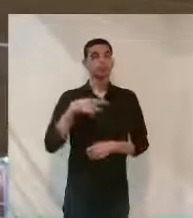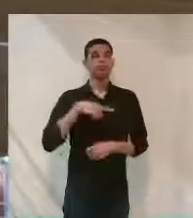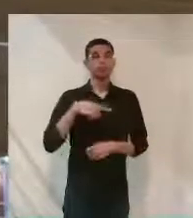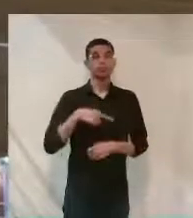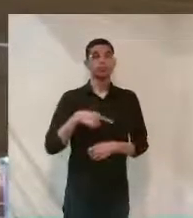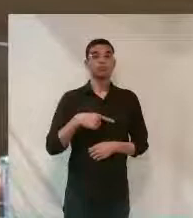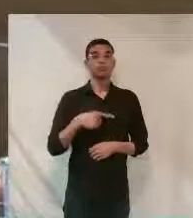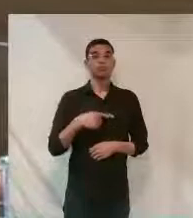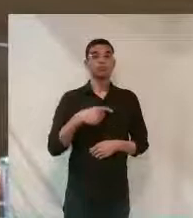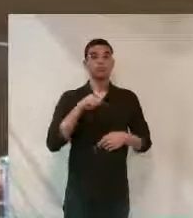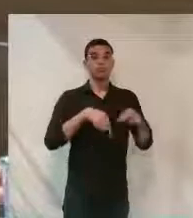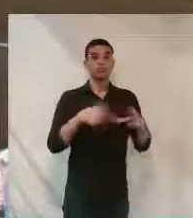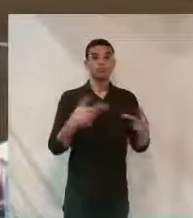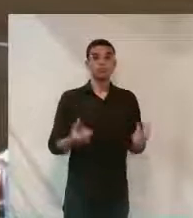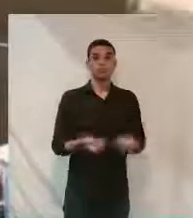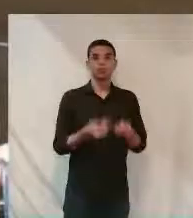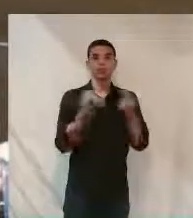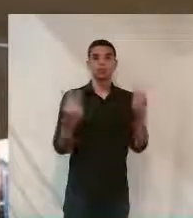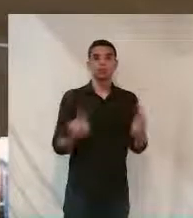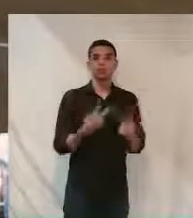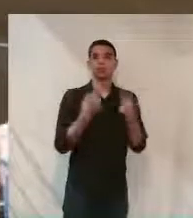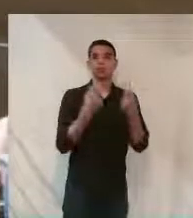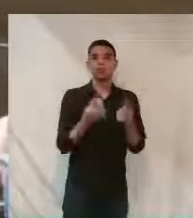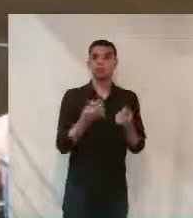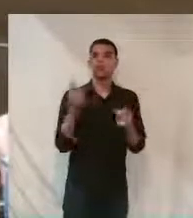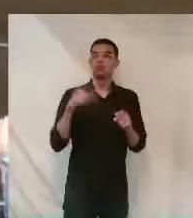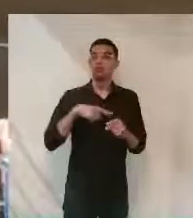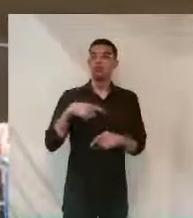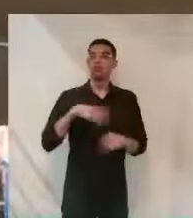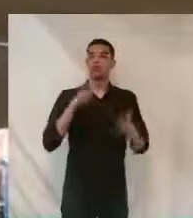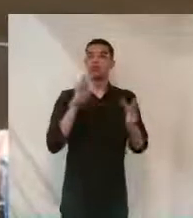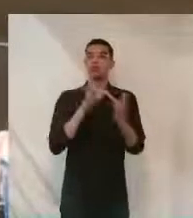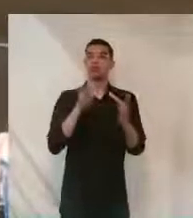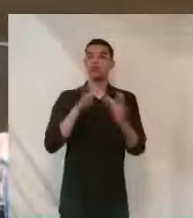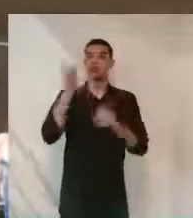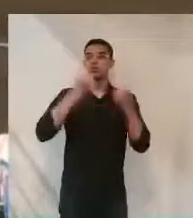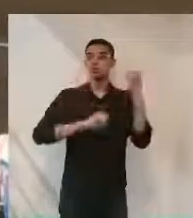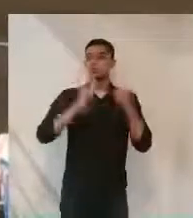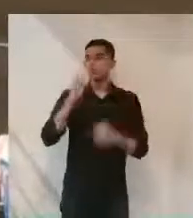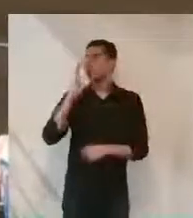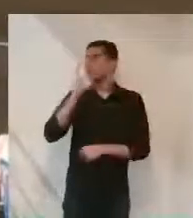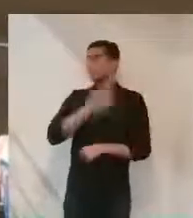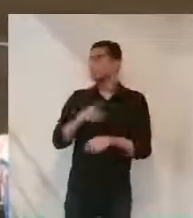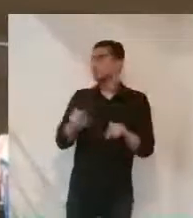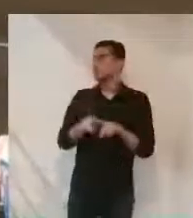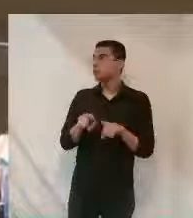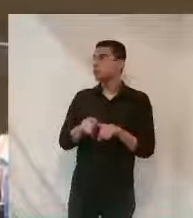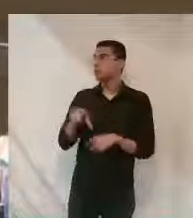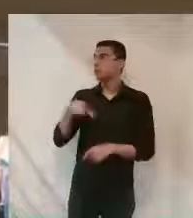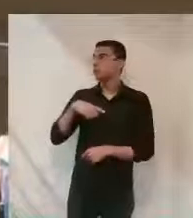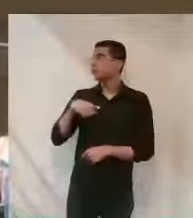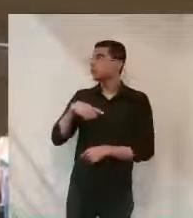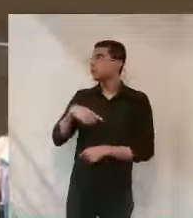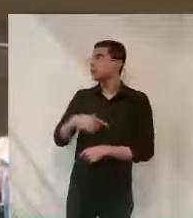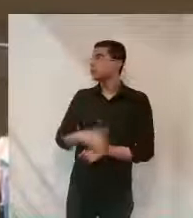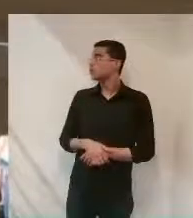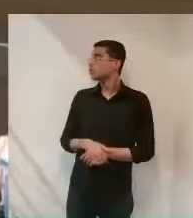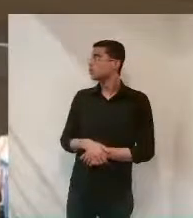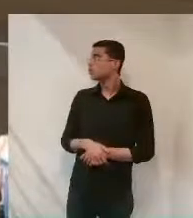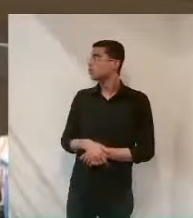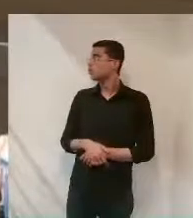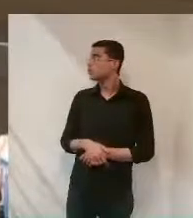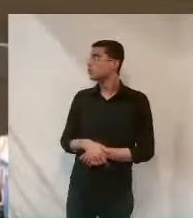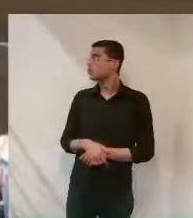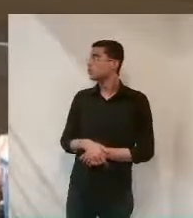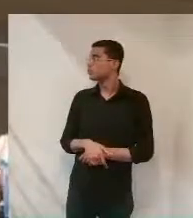do material, você tem a conexão direta com a indústria final e você não tem um atravessador intermediário na cadeia.